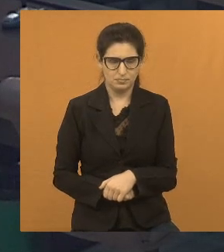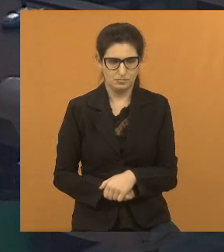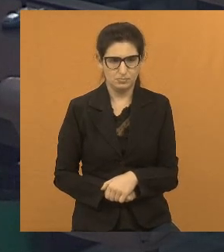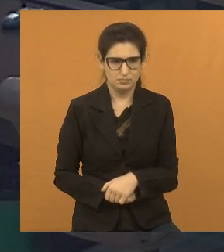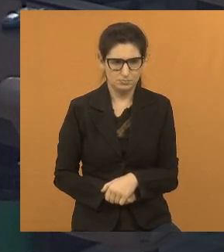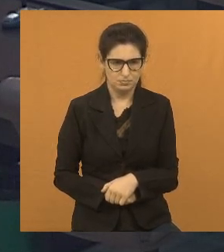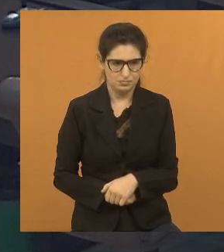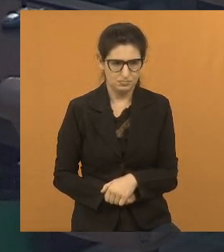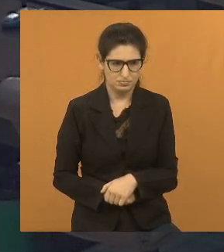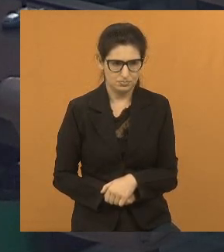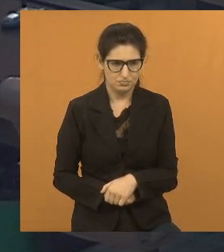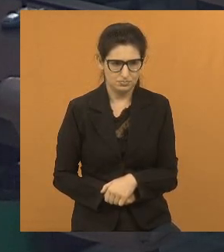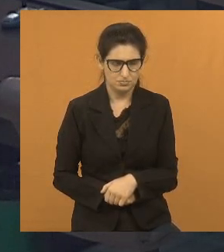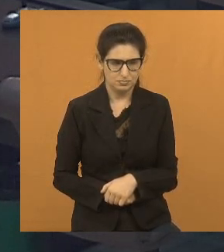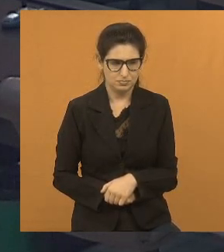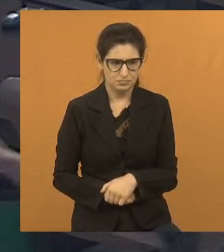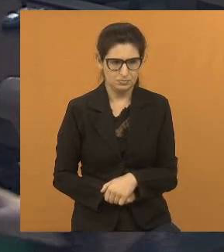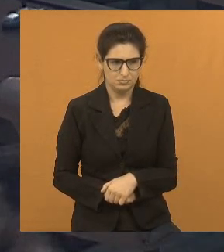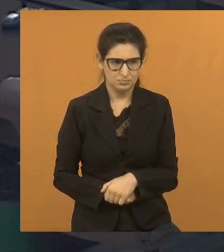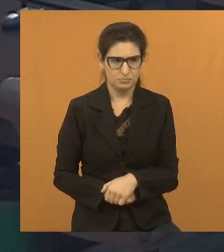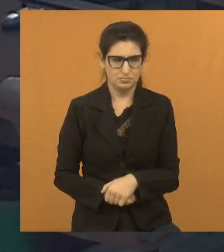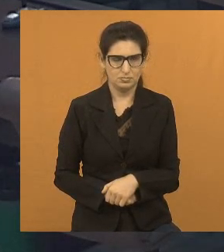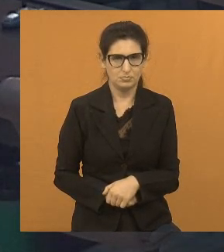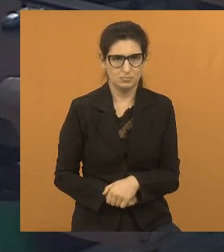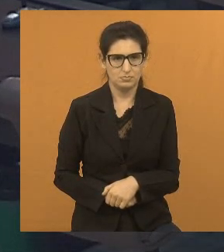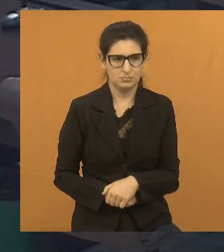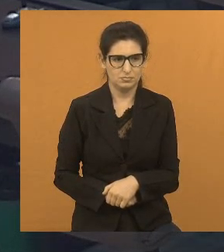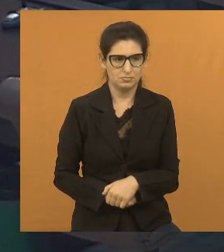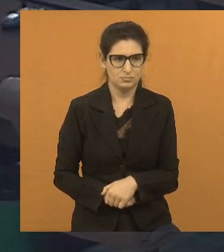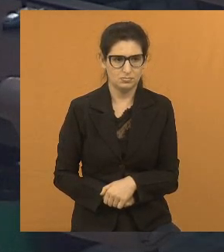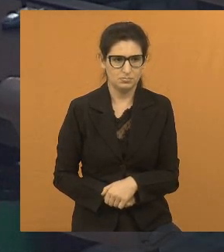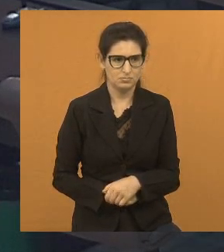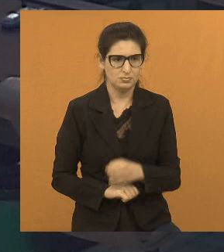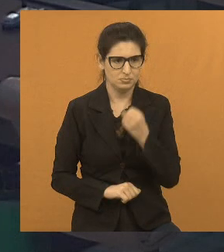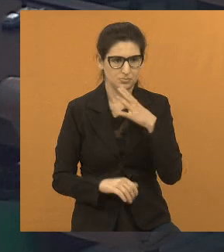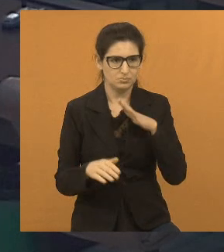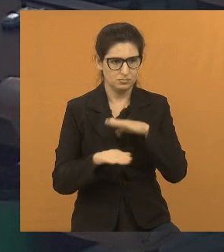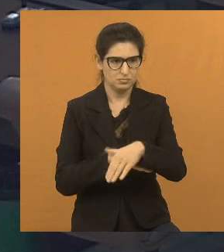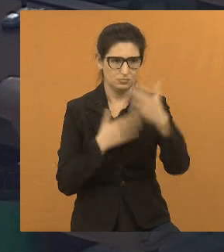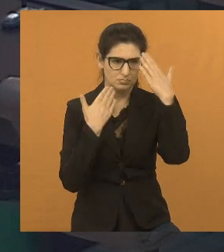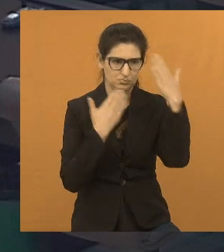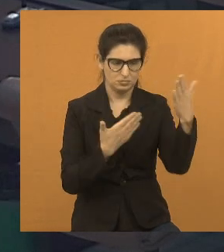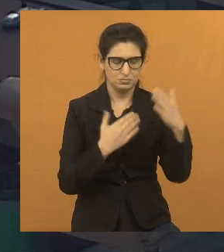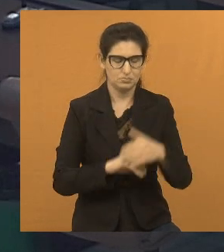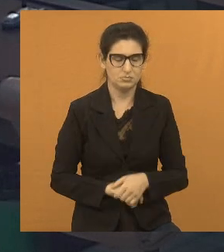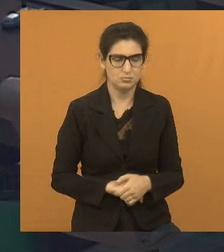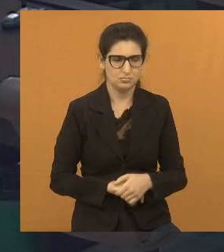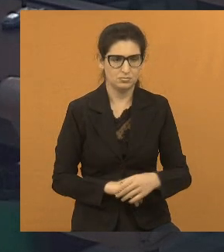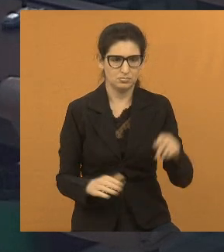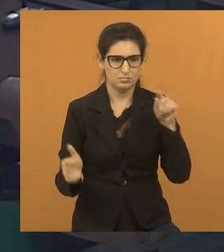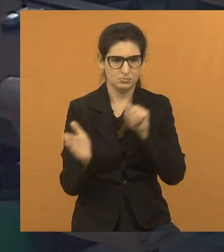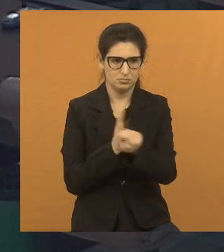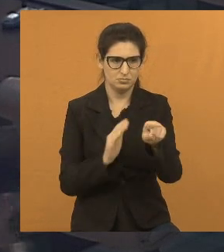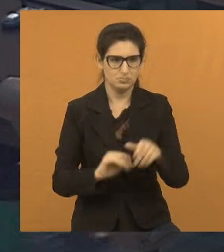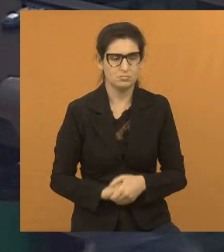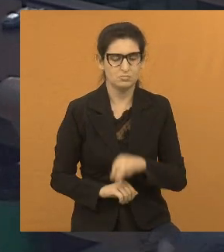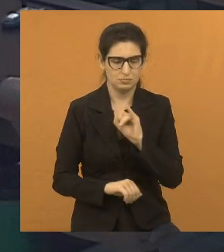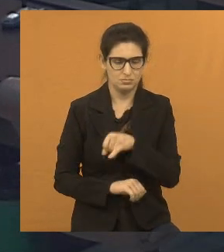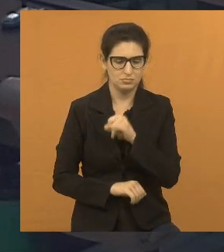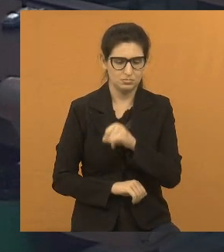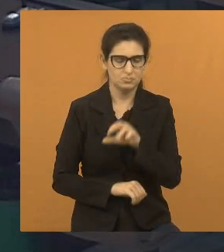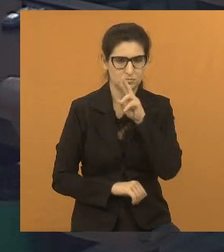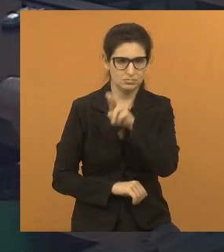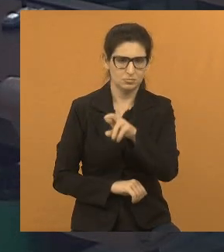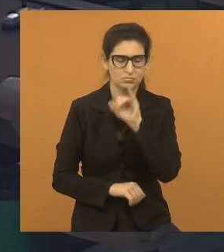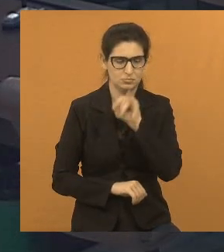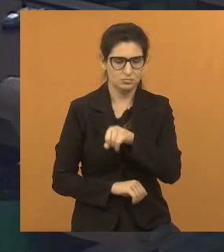Alô? Tá. Bom, boa noite, Paulo. Obrigado pela contribuição. Sim, a gente está